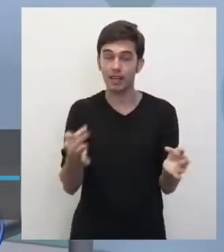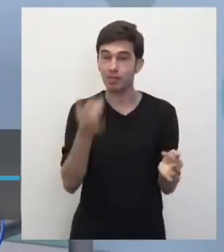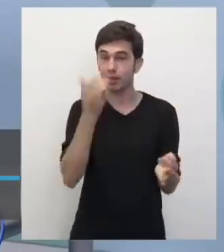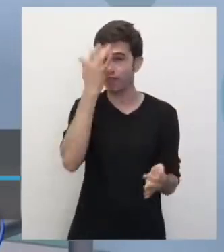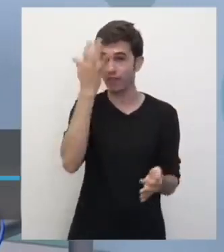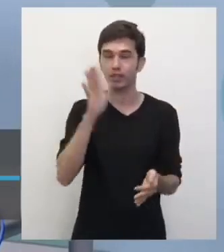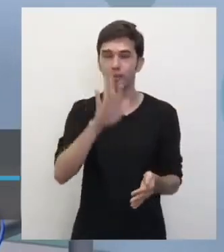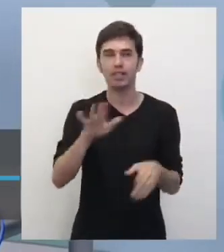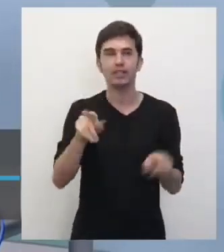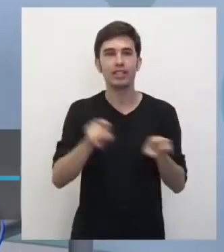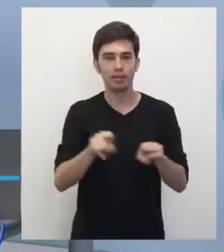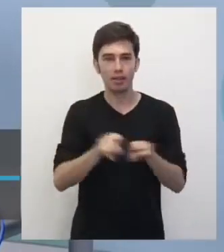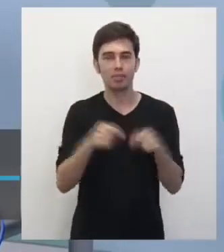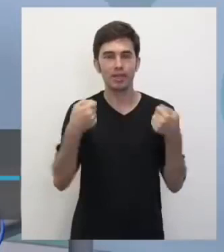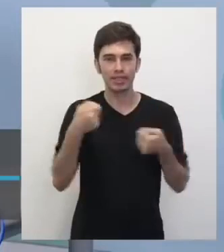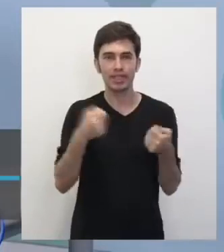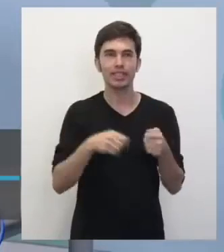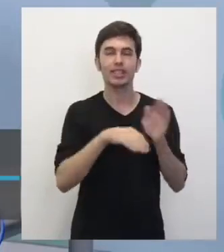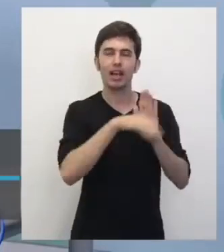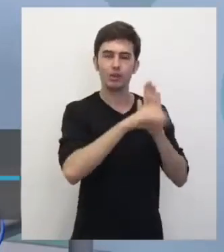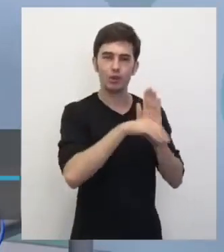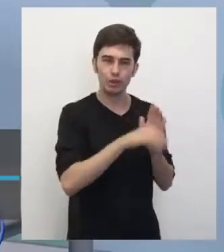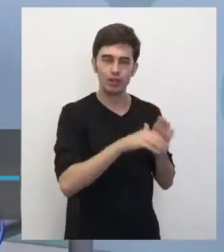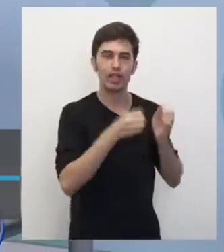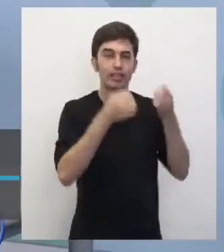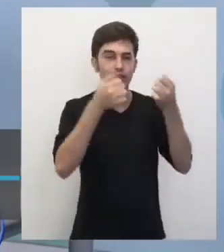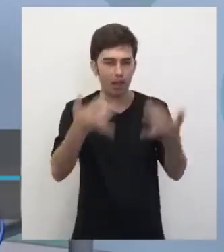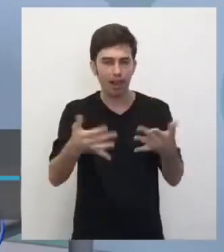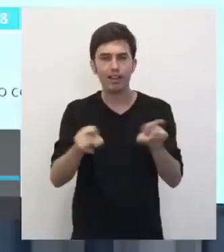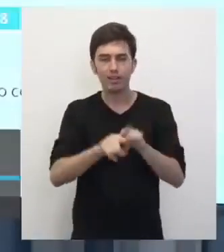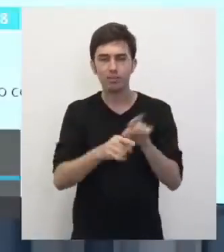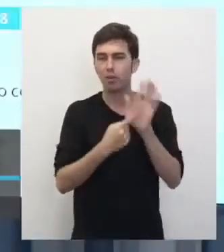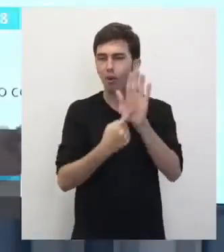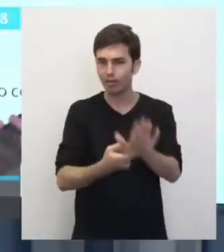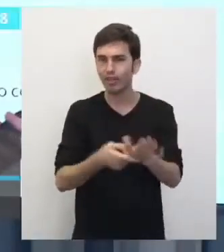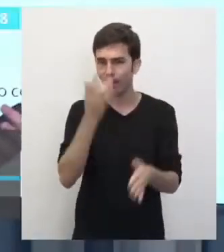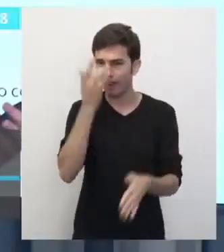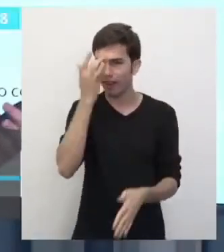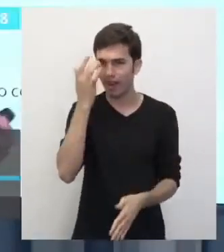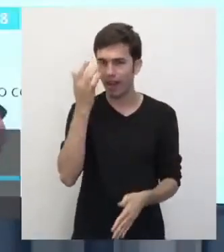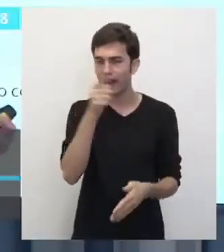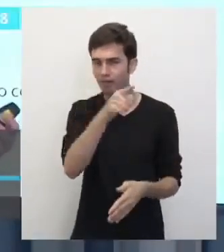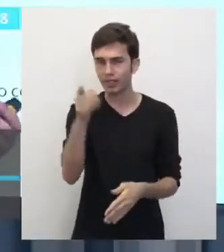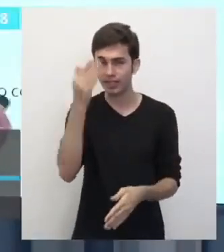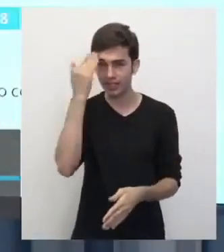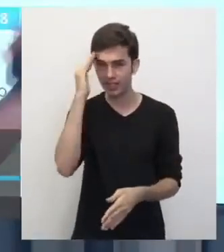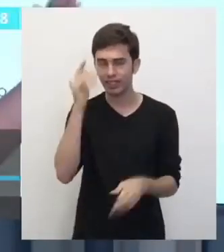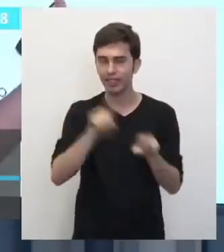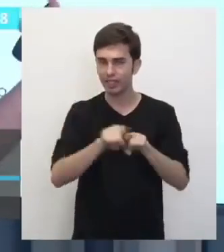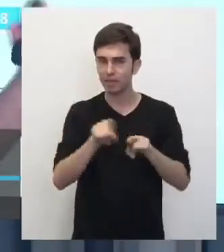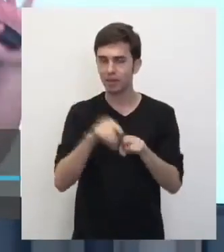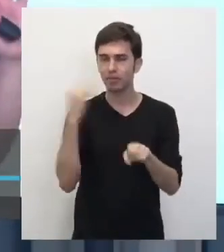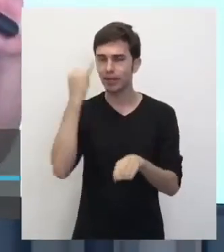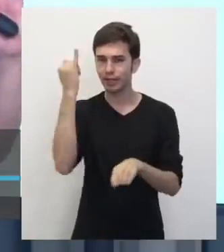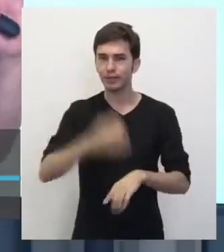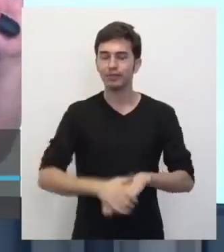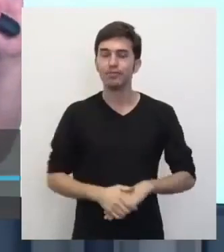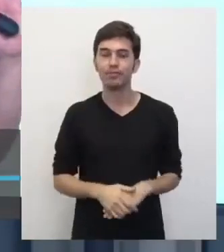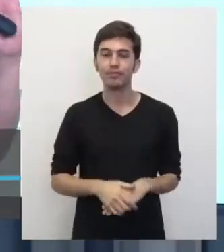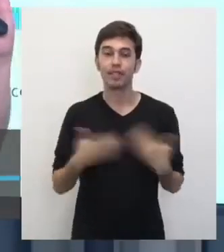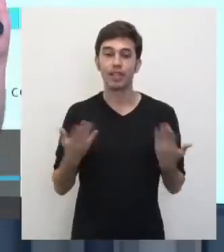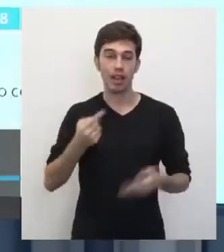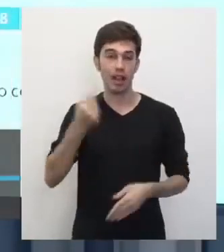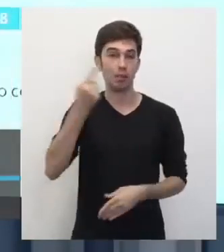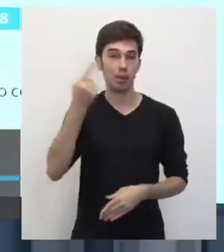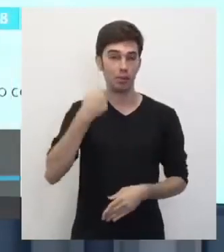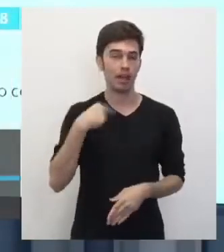assim, a gente tem que conceituar, tem que dar todos os fundamentos também, é comum. Beleza, então vamos começar aí então com uma atividade, já é a segunda, mas eu fiz a primeira